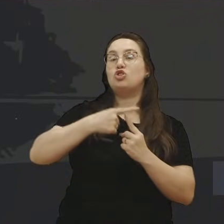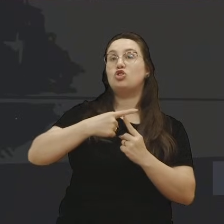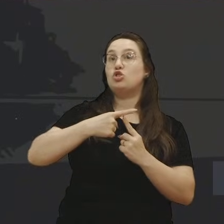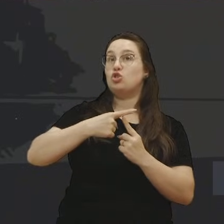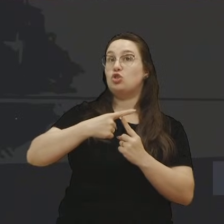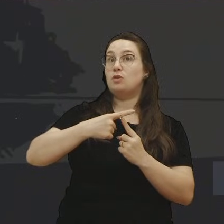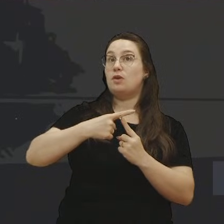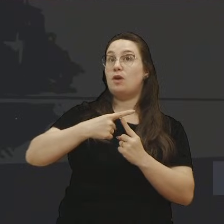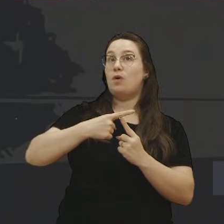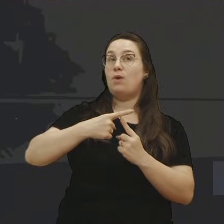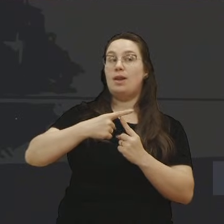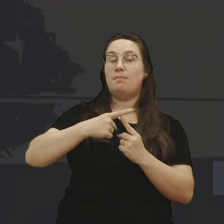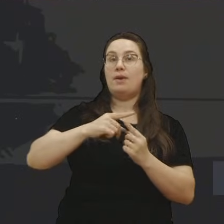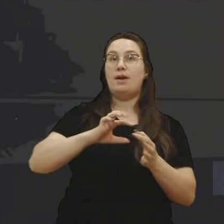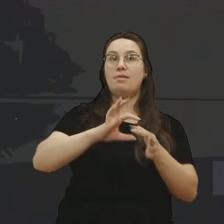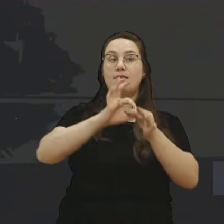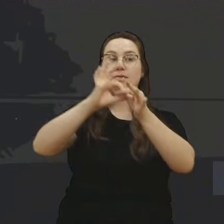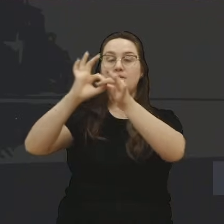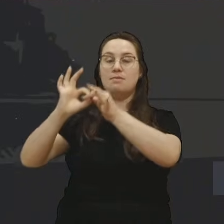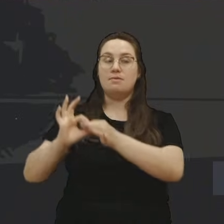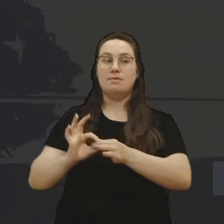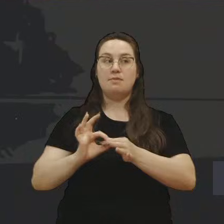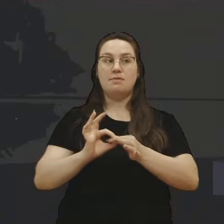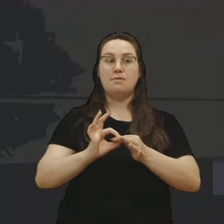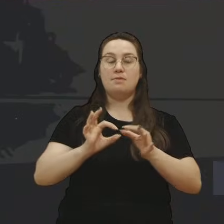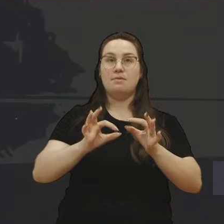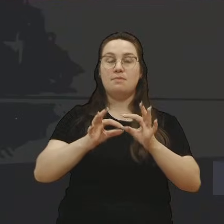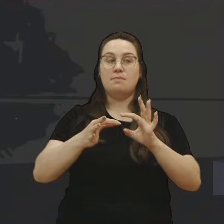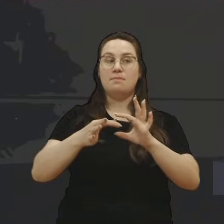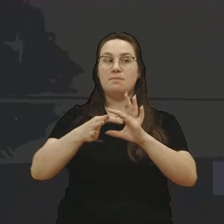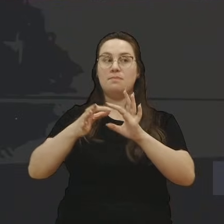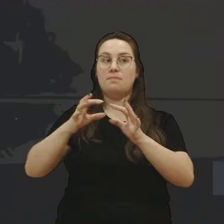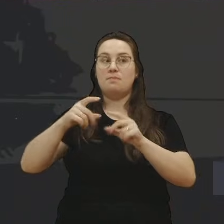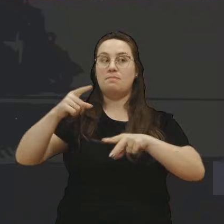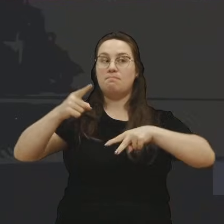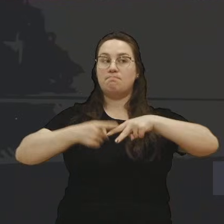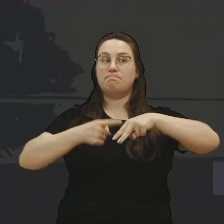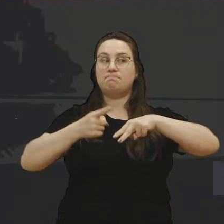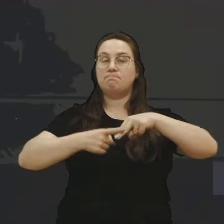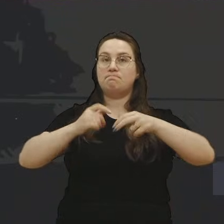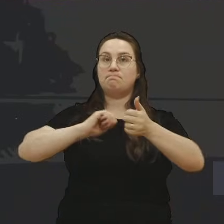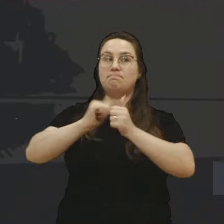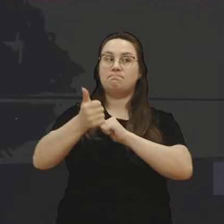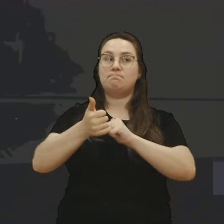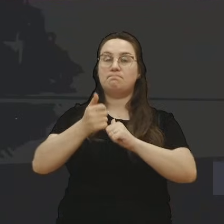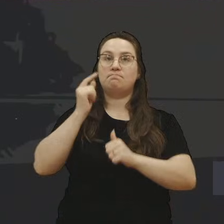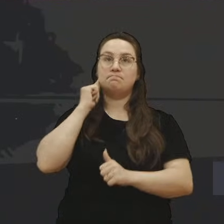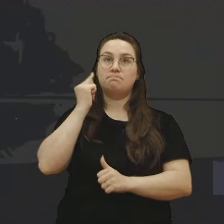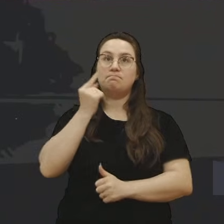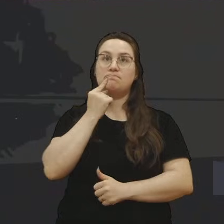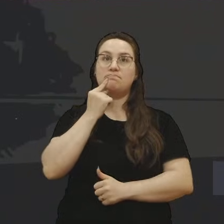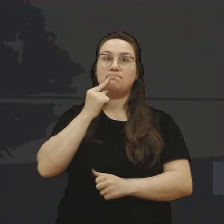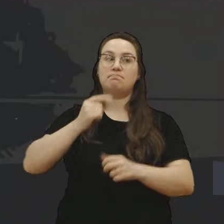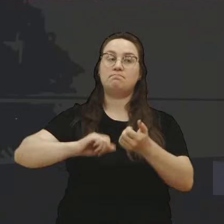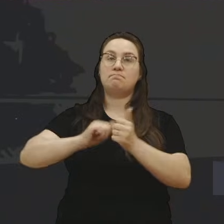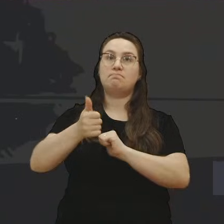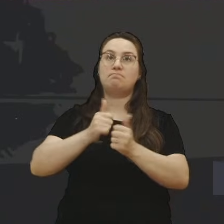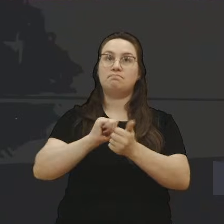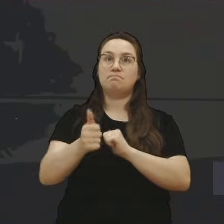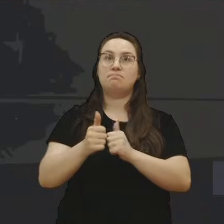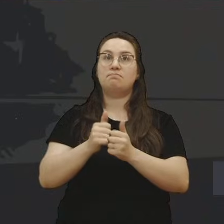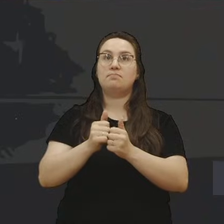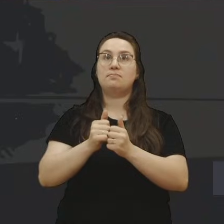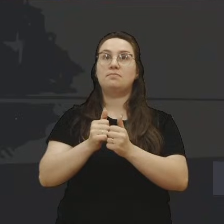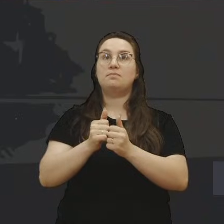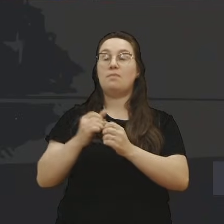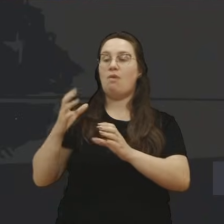modalidades olímpicas, não olímpicas, paralímpicas ou surdo-olímpicas, que tenham conquistado resultados